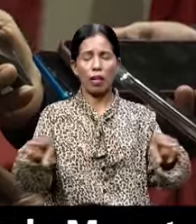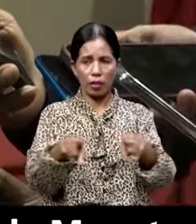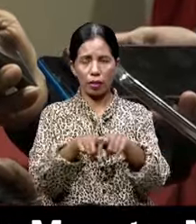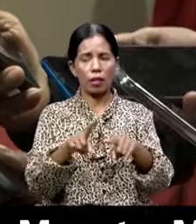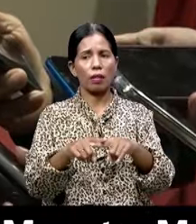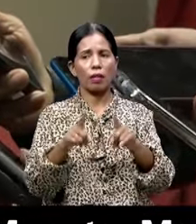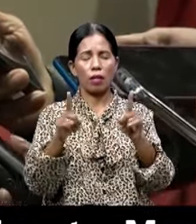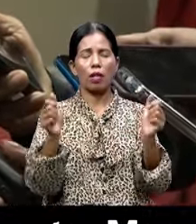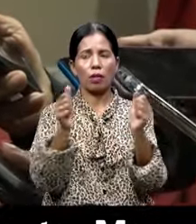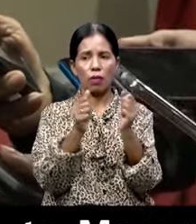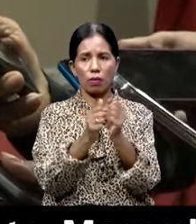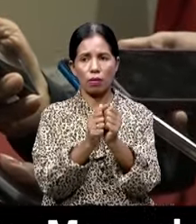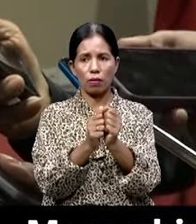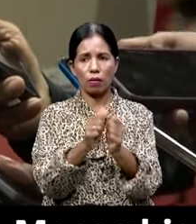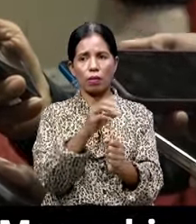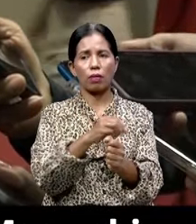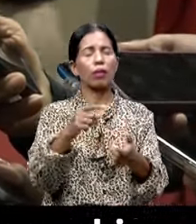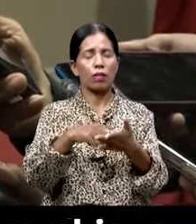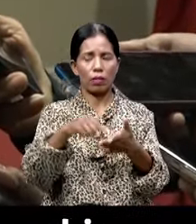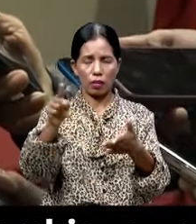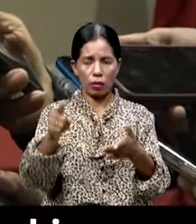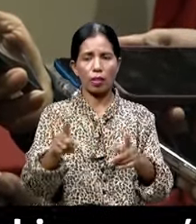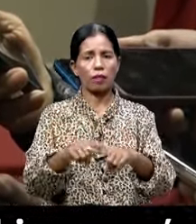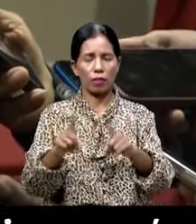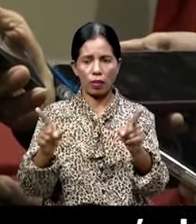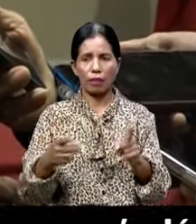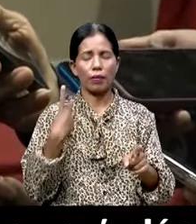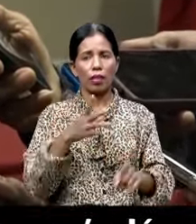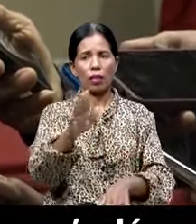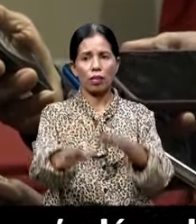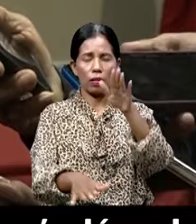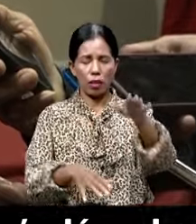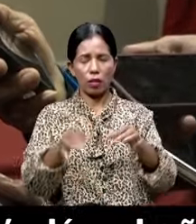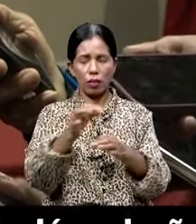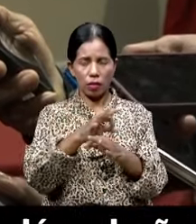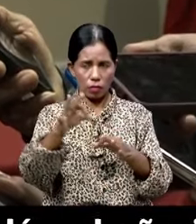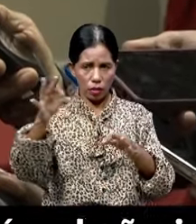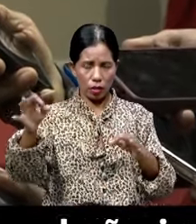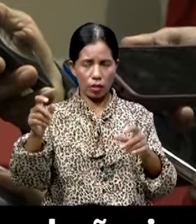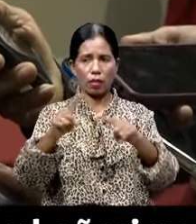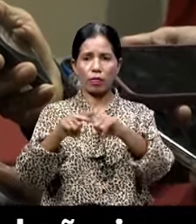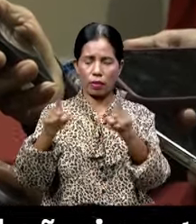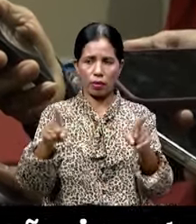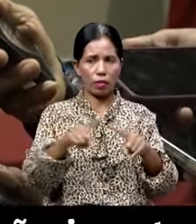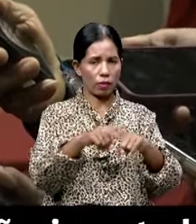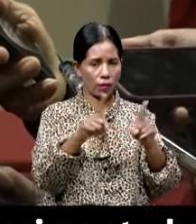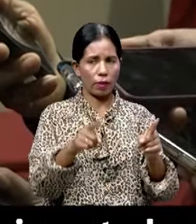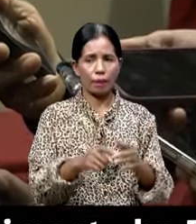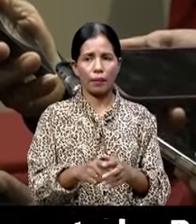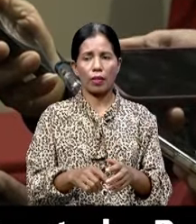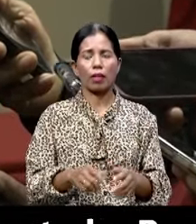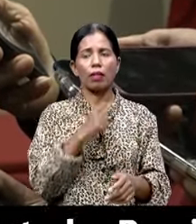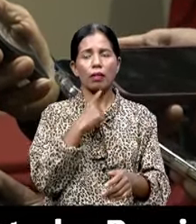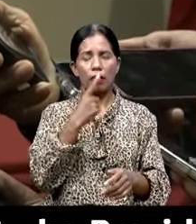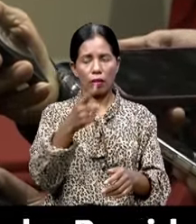mas honi na acentuação é diferente. E de lá honi no espírito e é diferente, mas hoje na banana temos